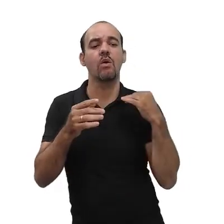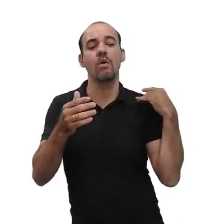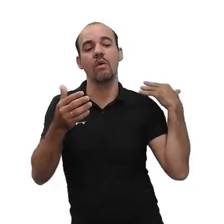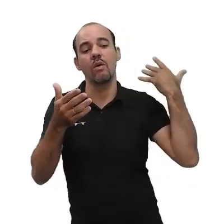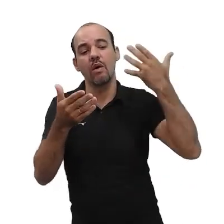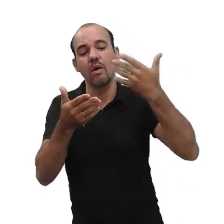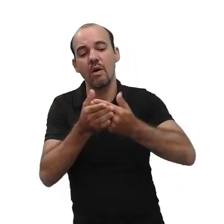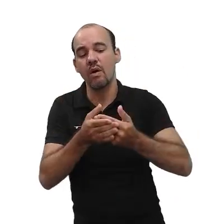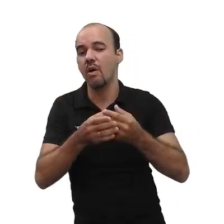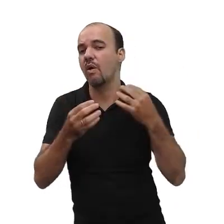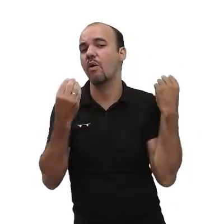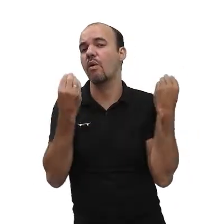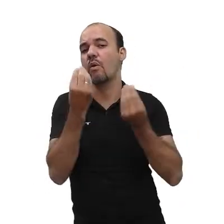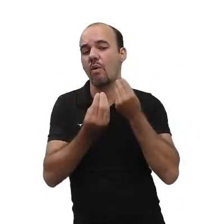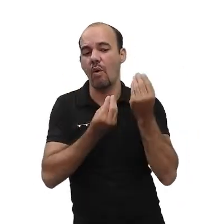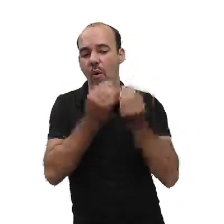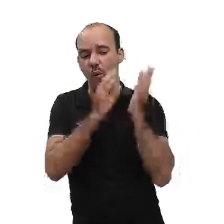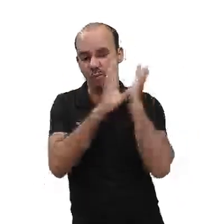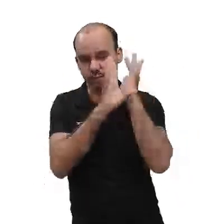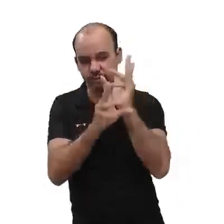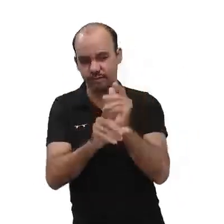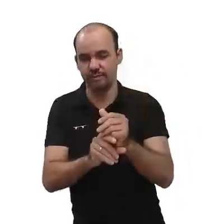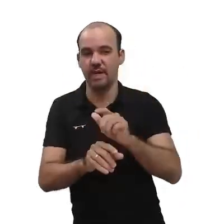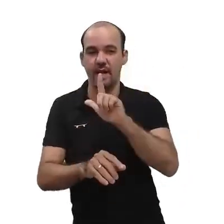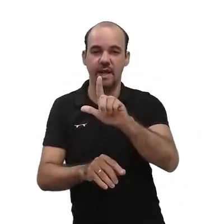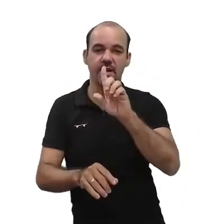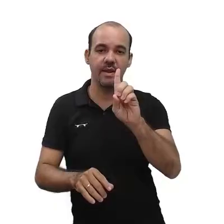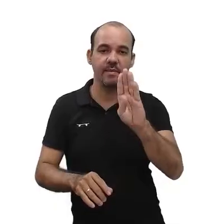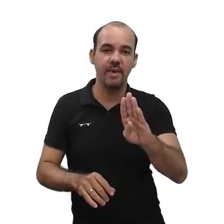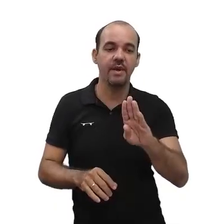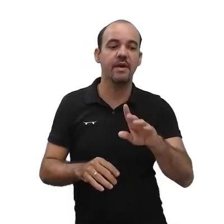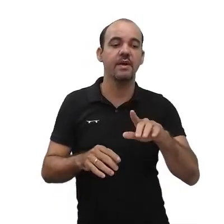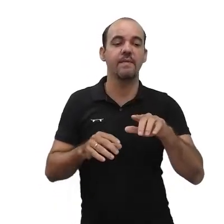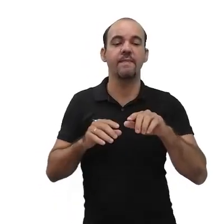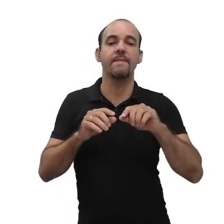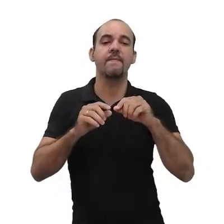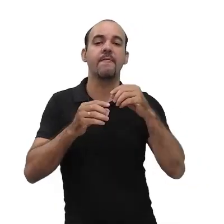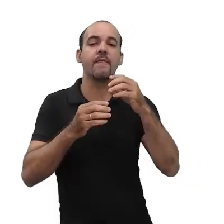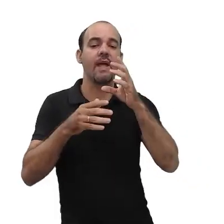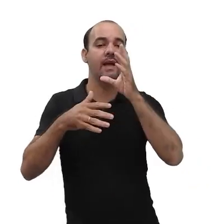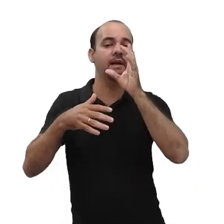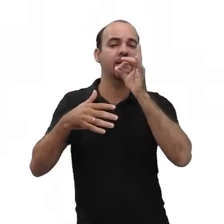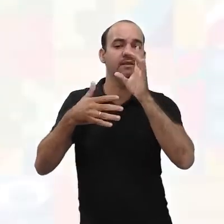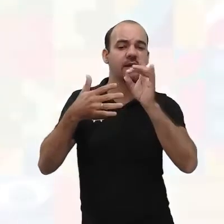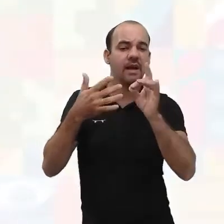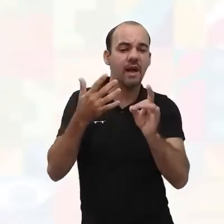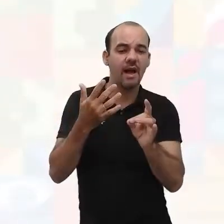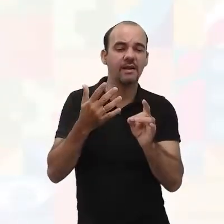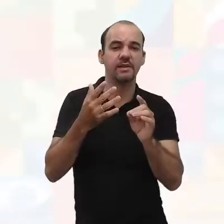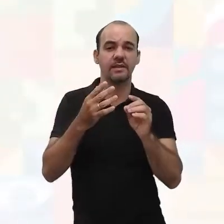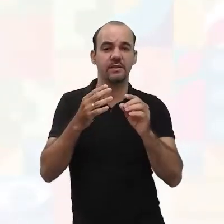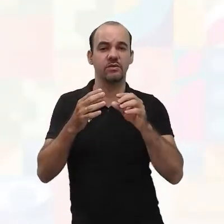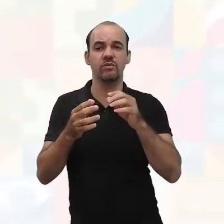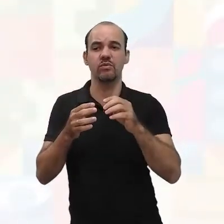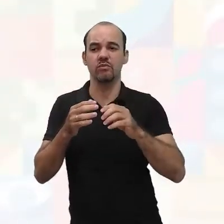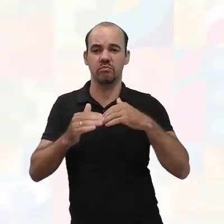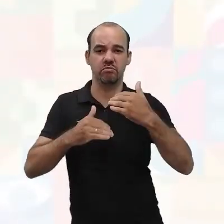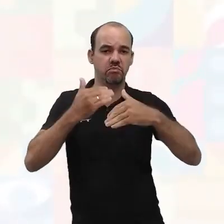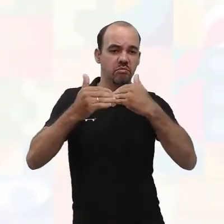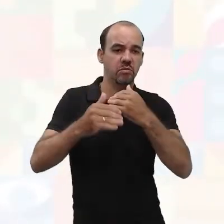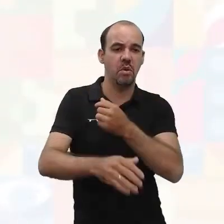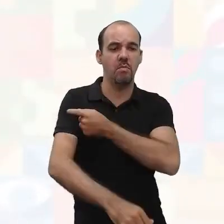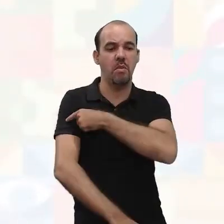falar qual a responsabilidade de cada ente da federação com os níveis de ensino. Antes da federação, me refiro aí